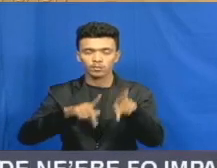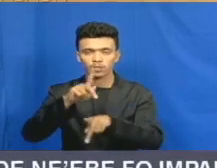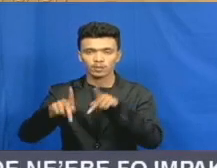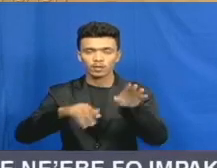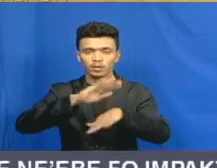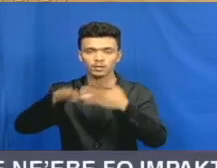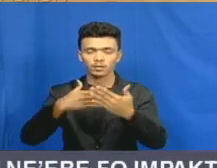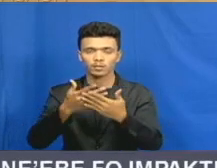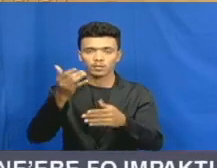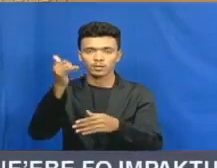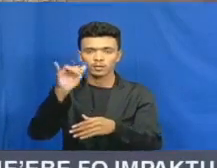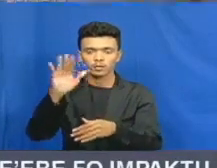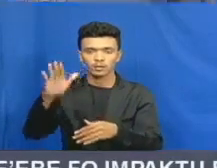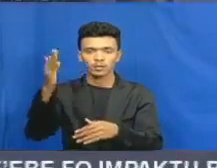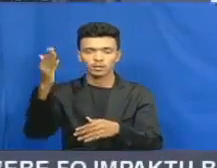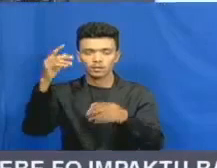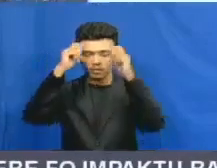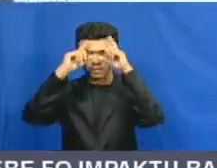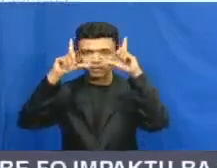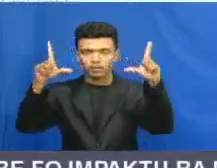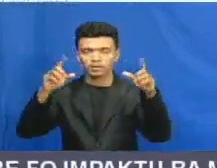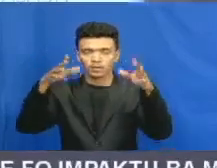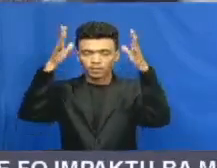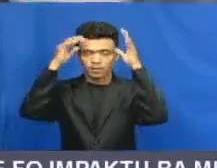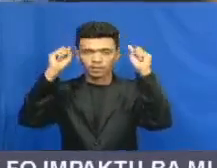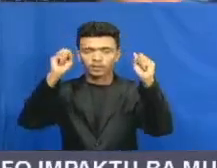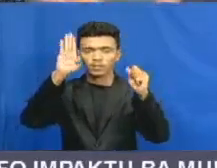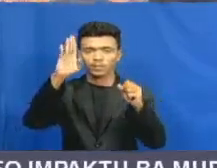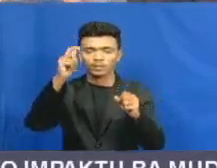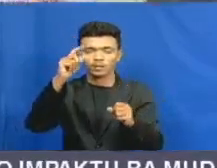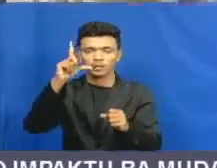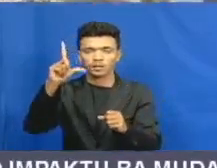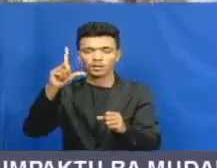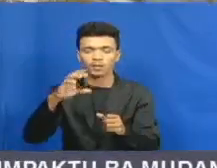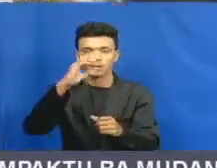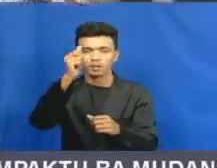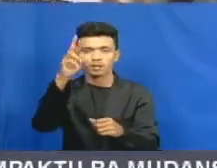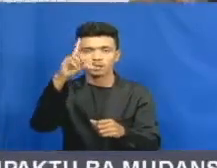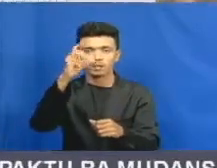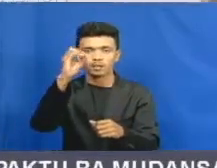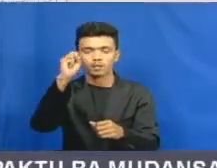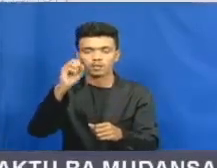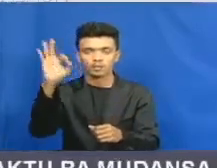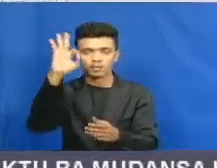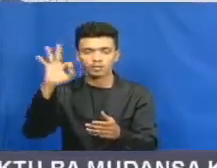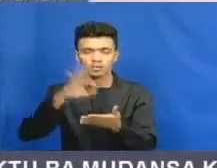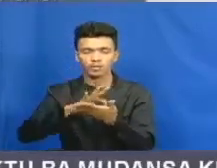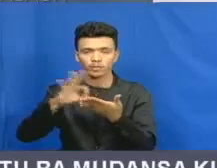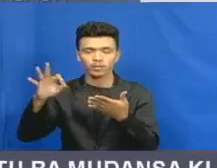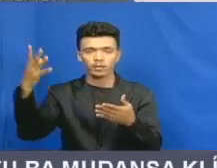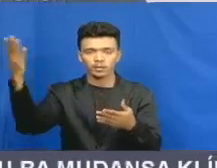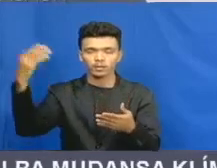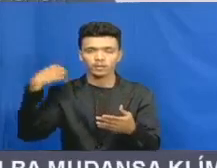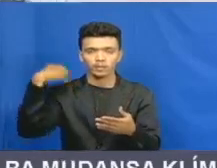território nacional. Presidente de Timor-Leste empresa pública Carlos Peloy dos Reis, sexta-feira, né, e a